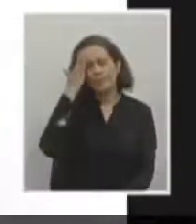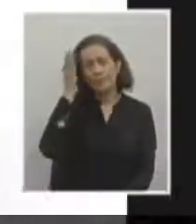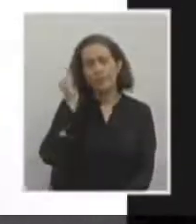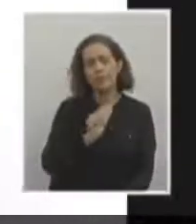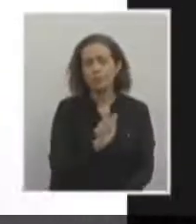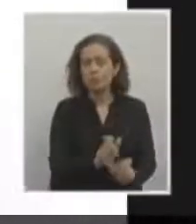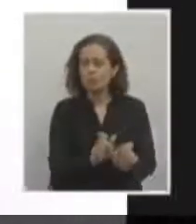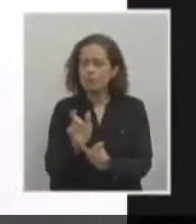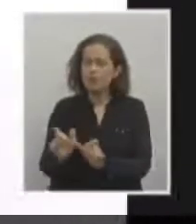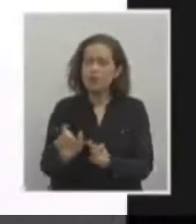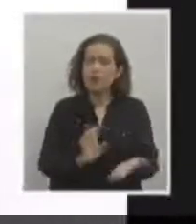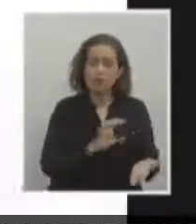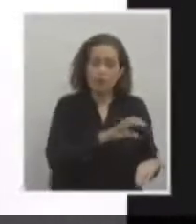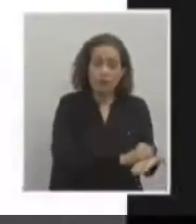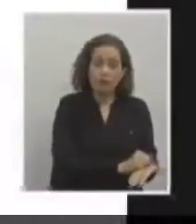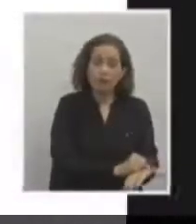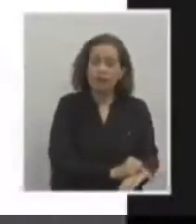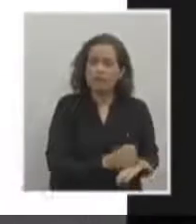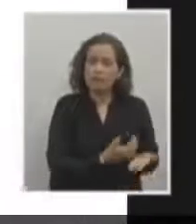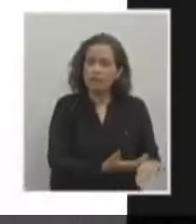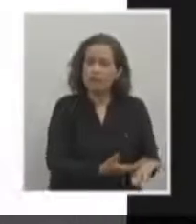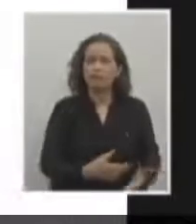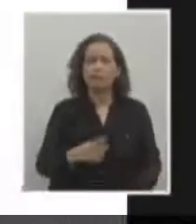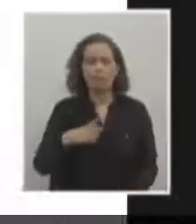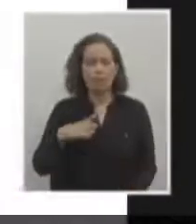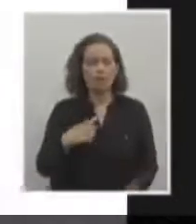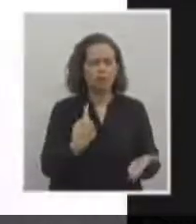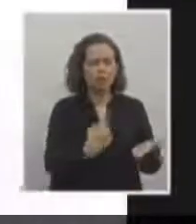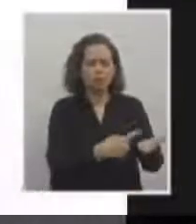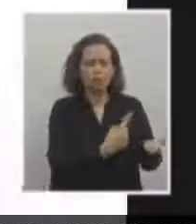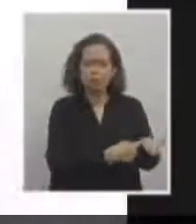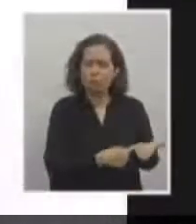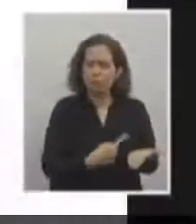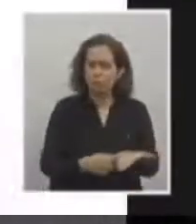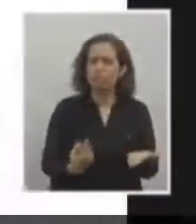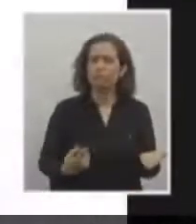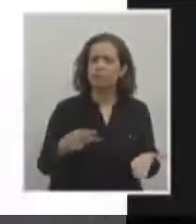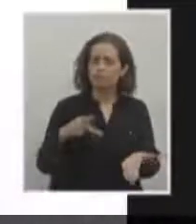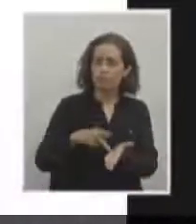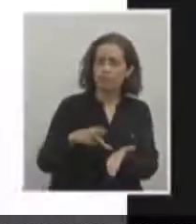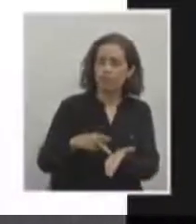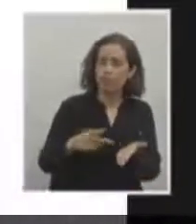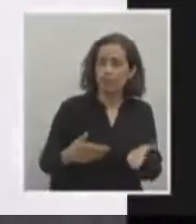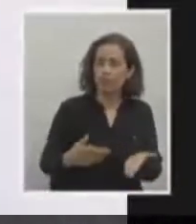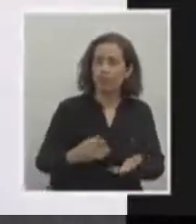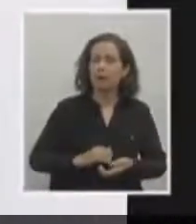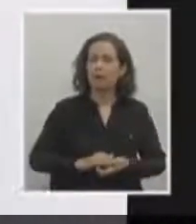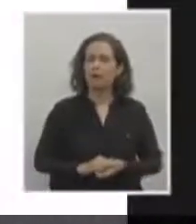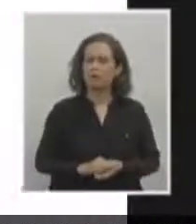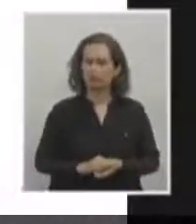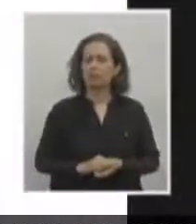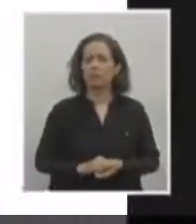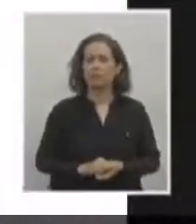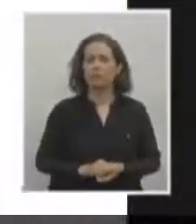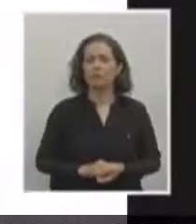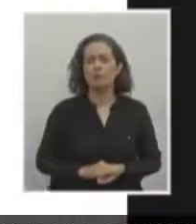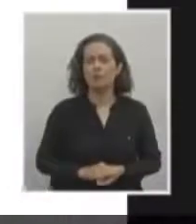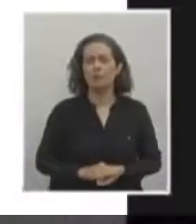efetivo, nosso corpo efetivo é muito comprometido, realmente eles fazem curso, realmente eles são habilitados,